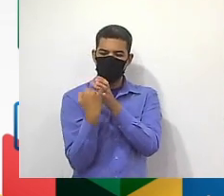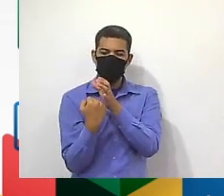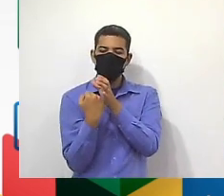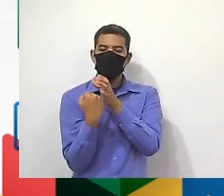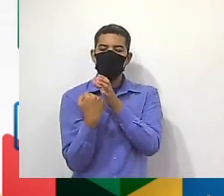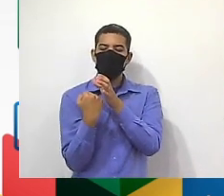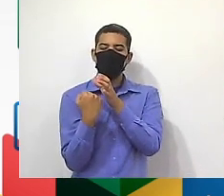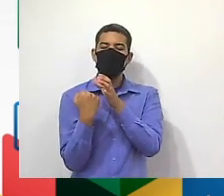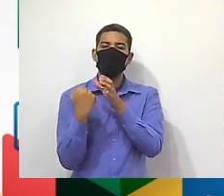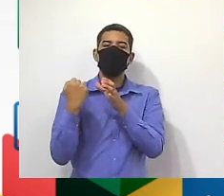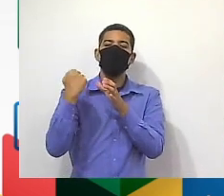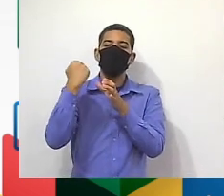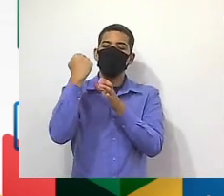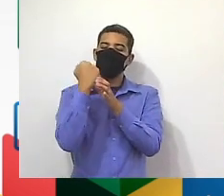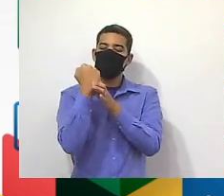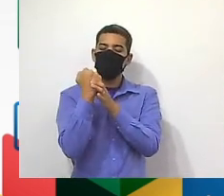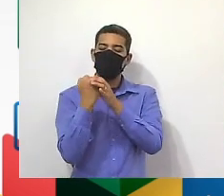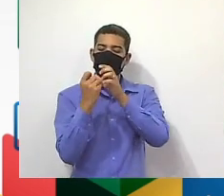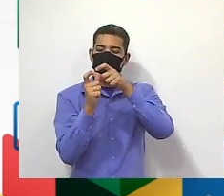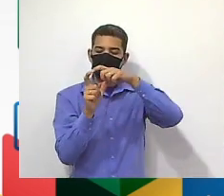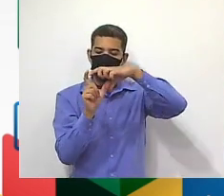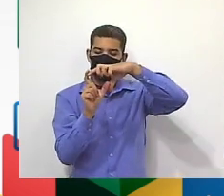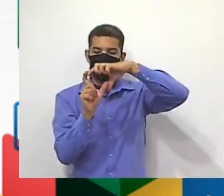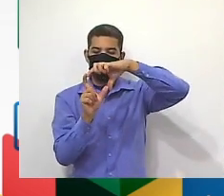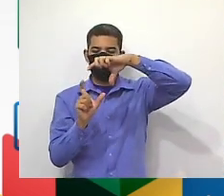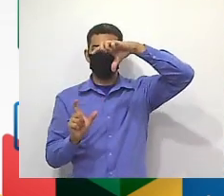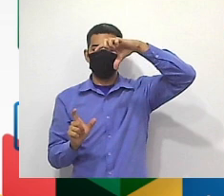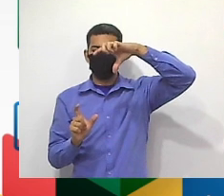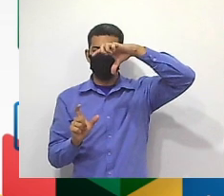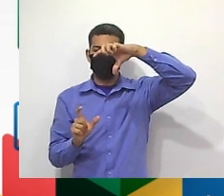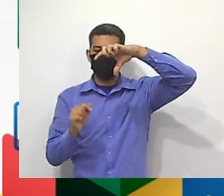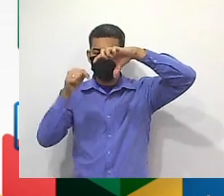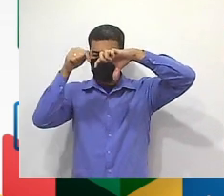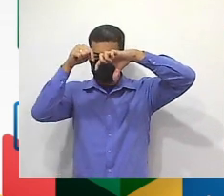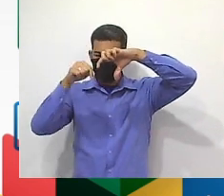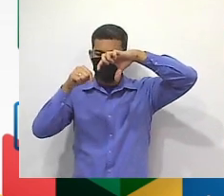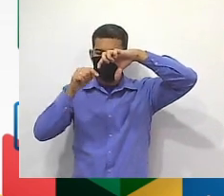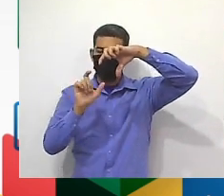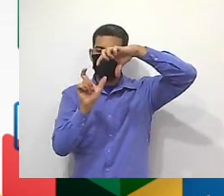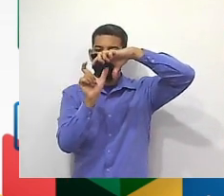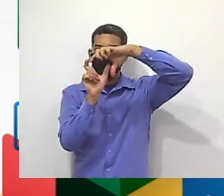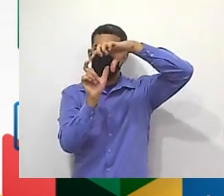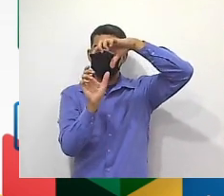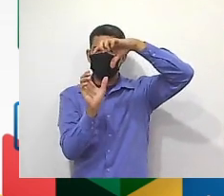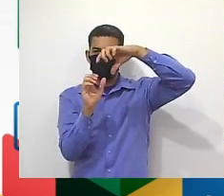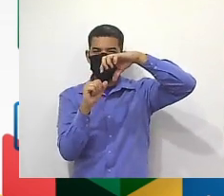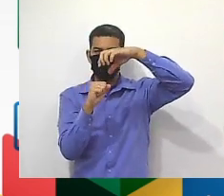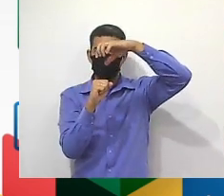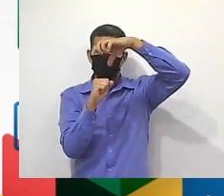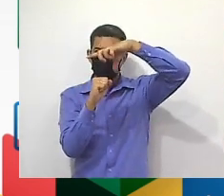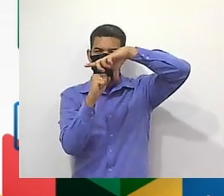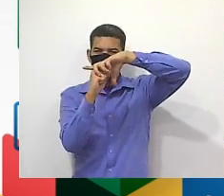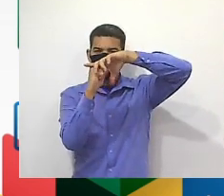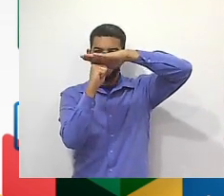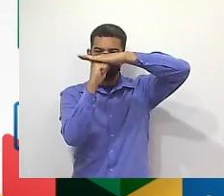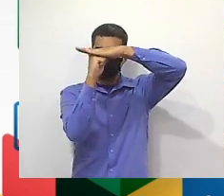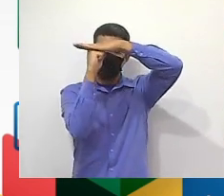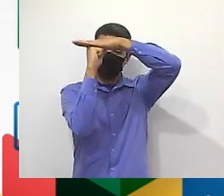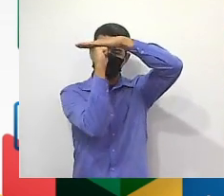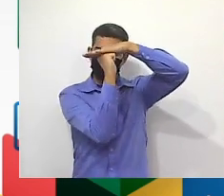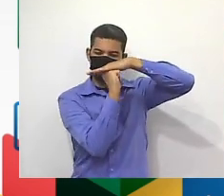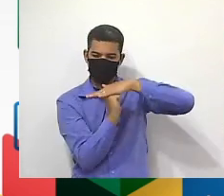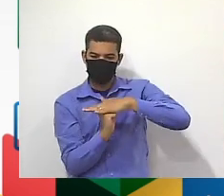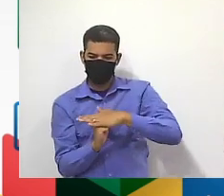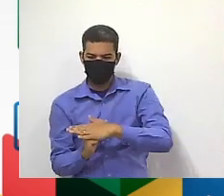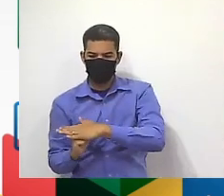por um processo de expansão. Então, esse pistão aqui desce, aumenta o volume dentro do cilindro e